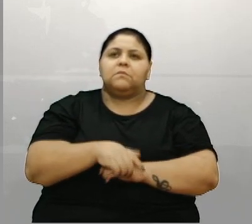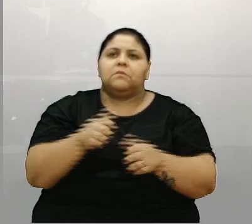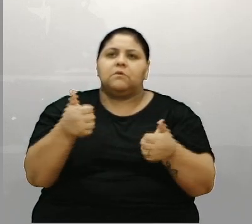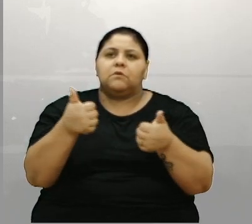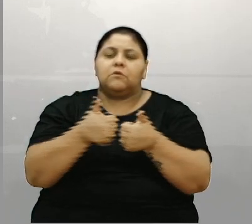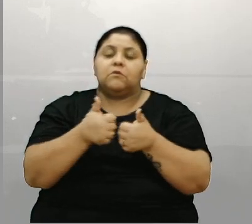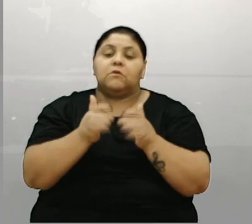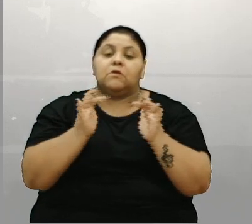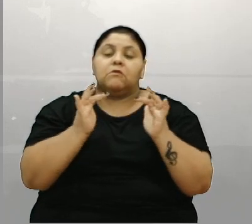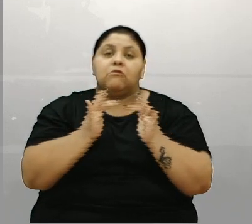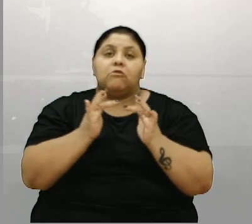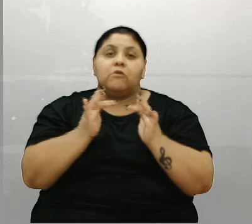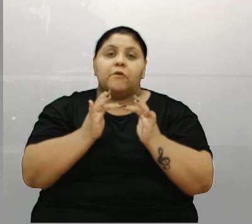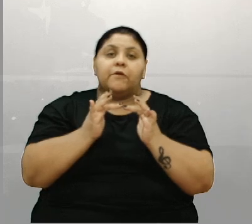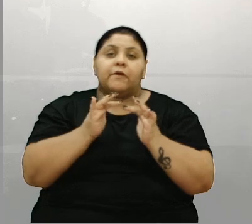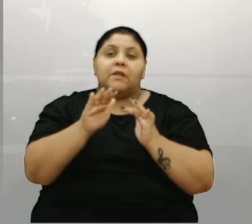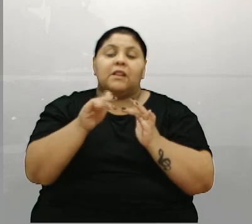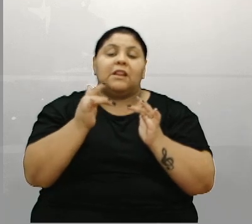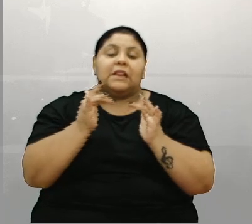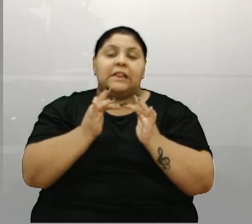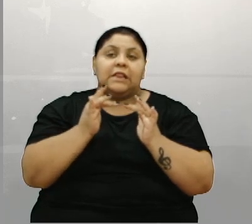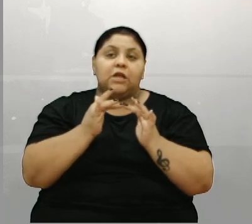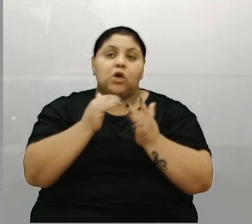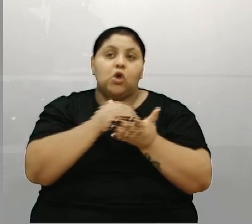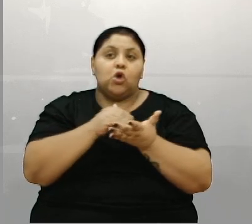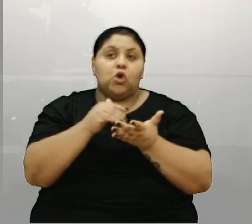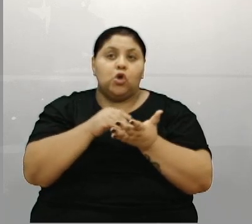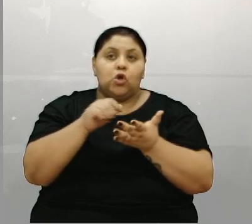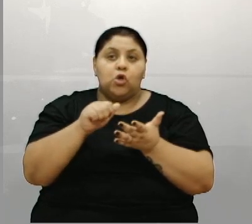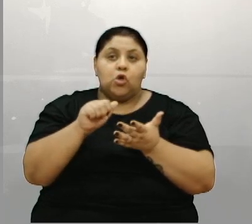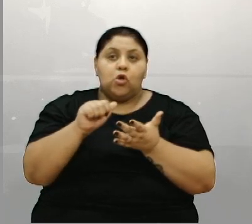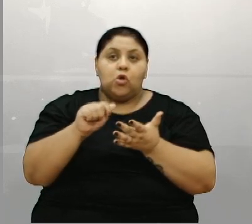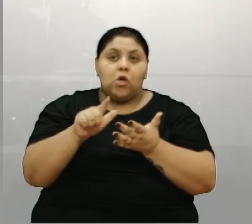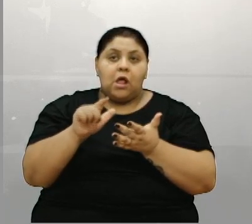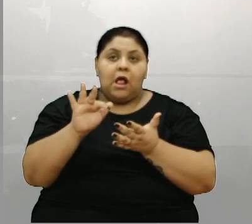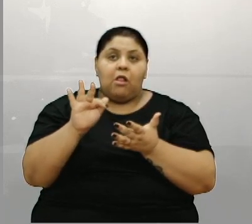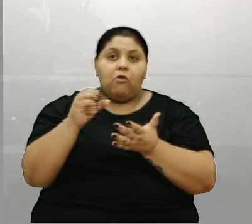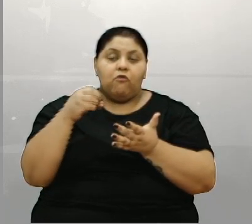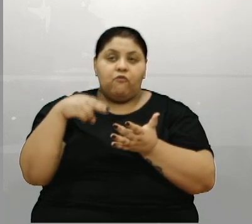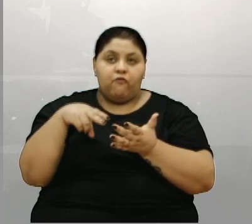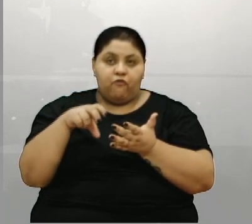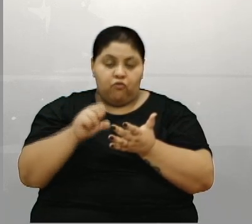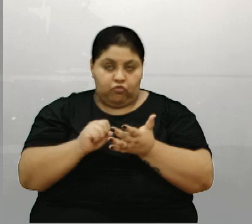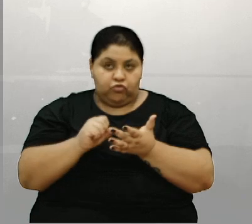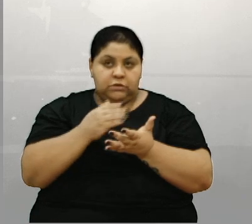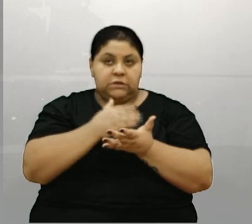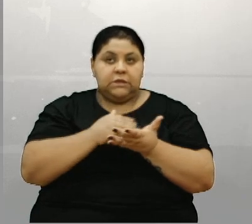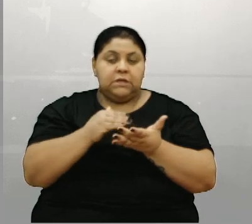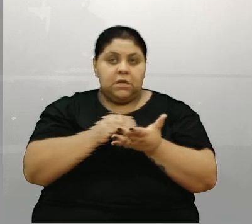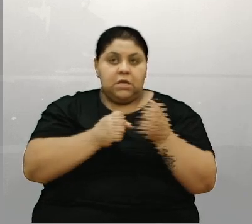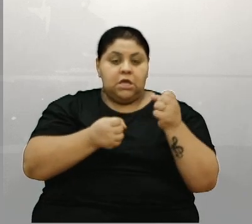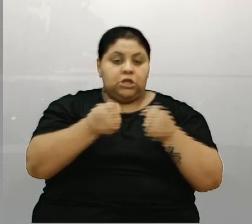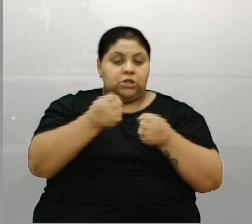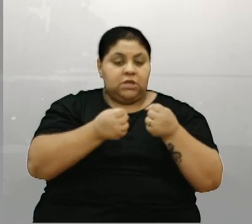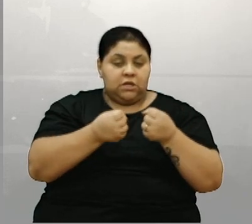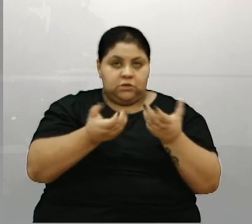em contato com o secretário Alfonso, Secretaria de Trânsito e Mobilidade Urbana de Caxias,